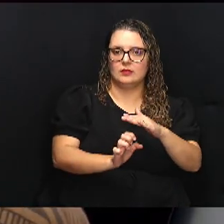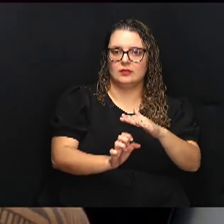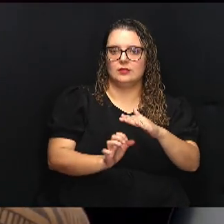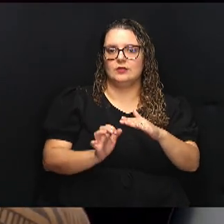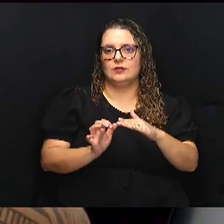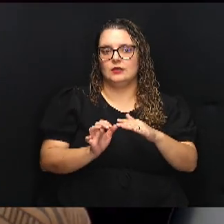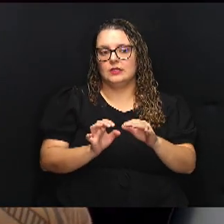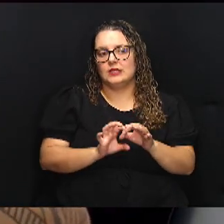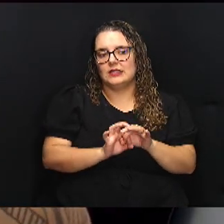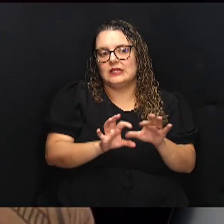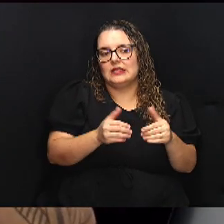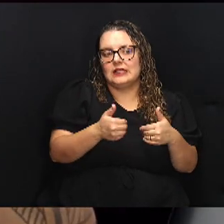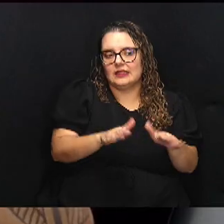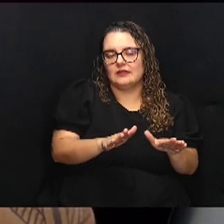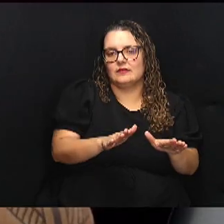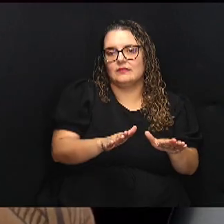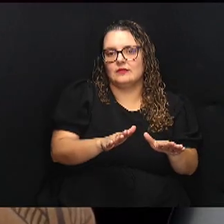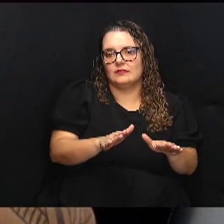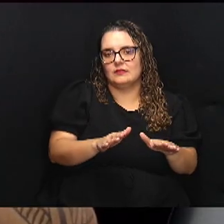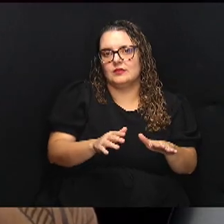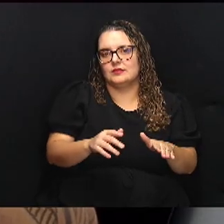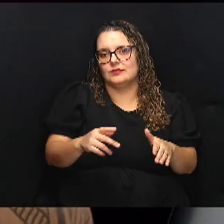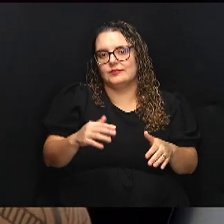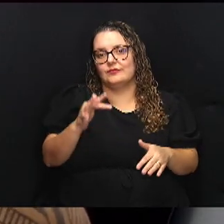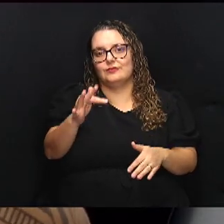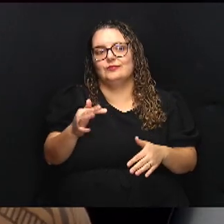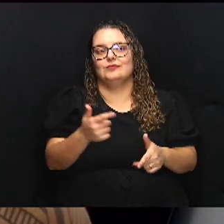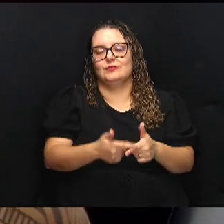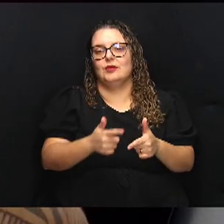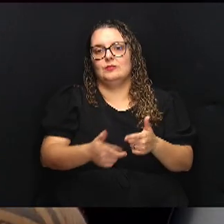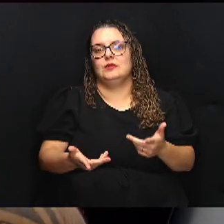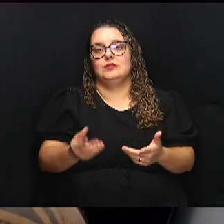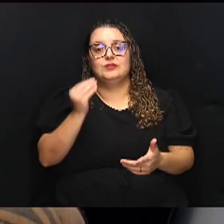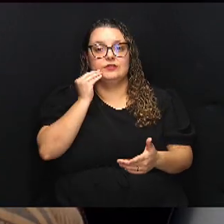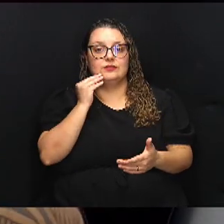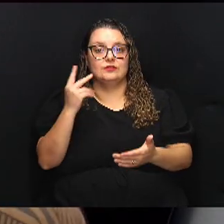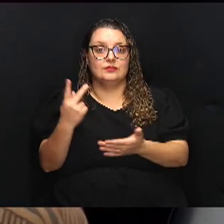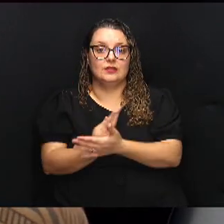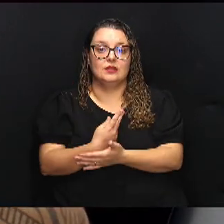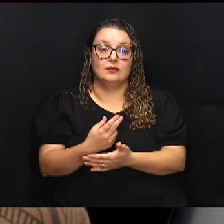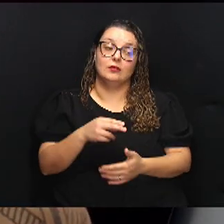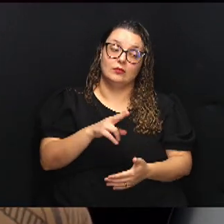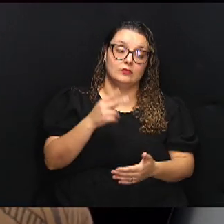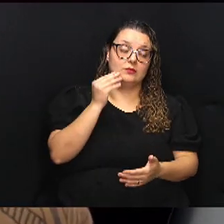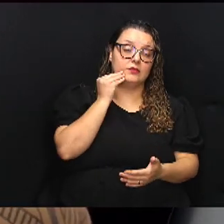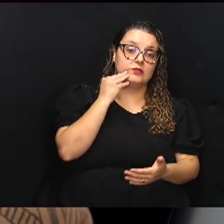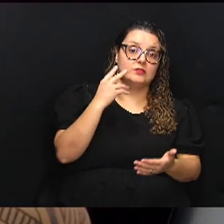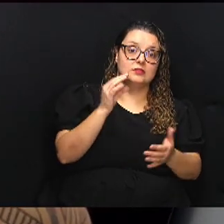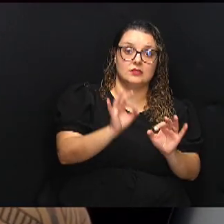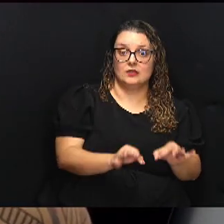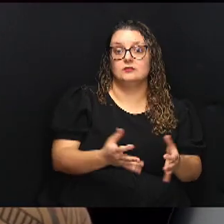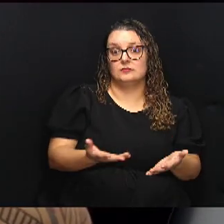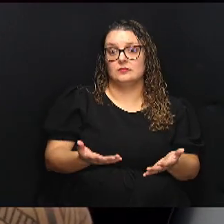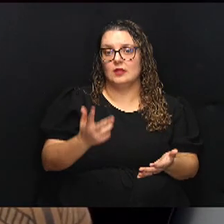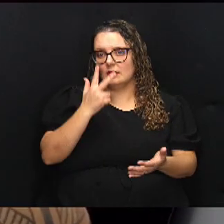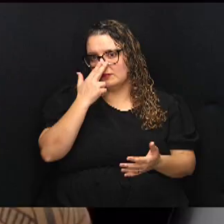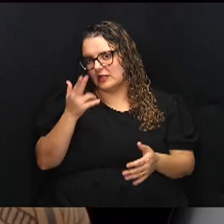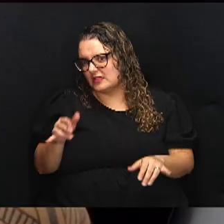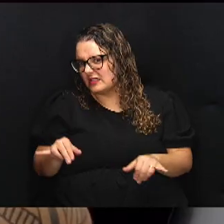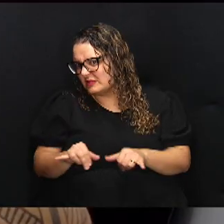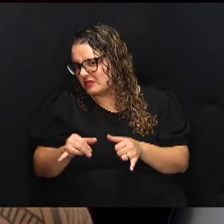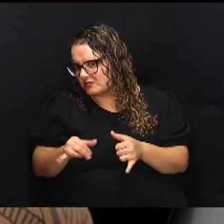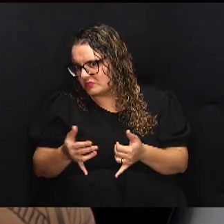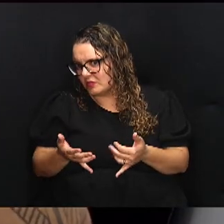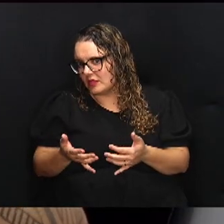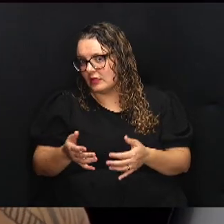cagadas. Ela blinda o seu negócio de testes errados ou testes certos. E parece besta, mas